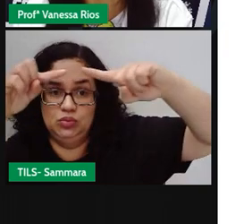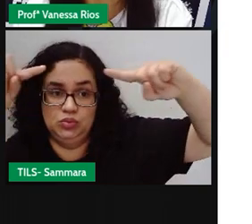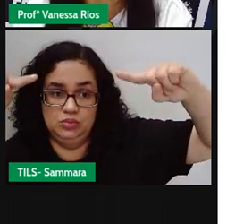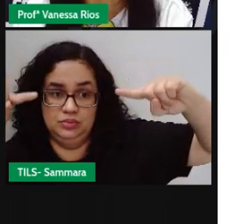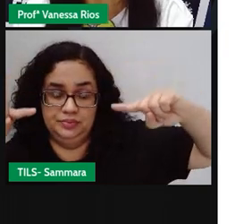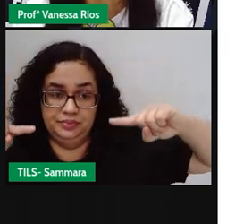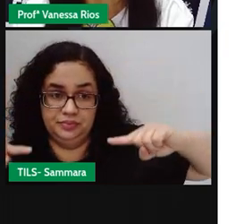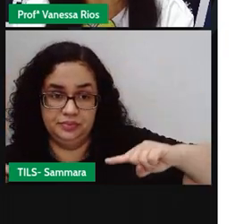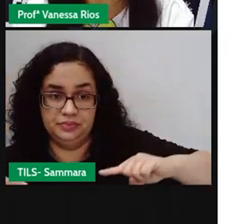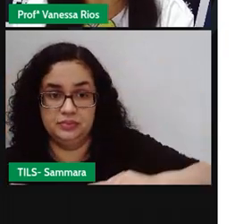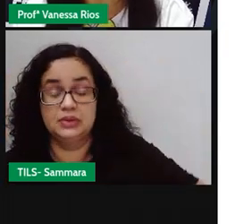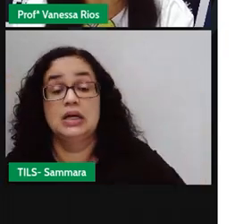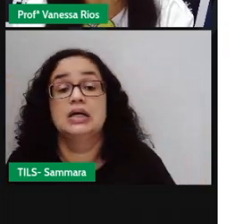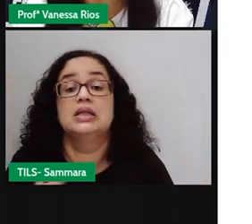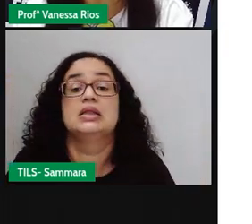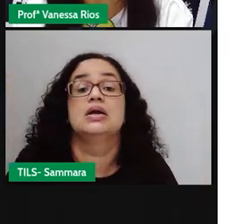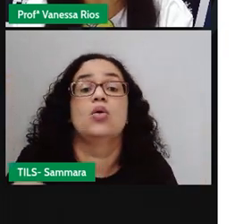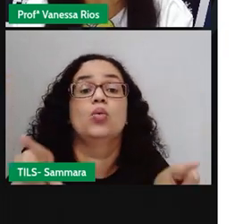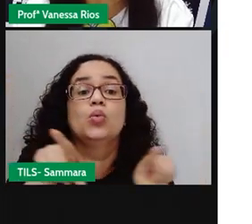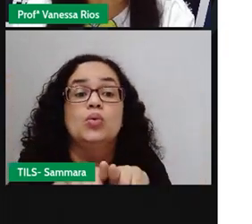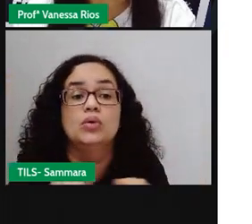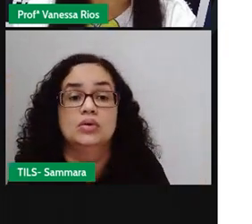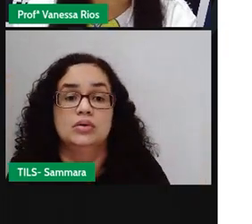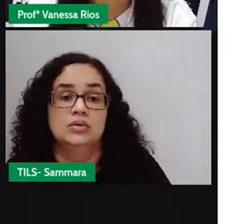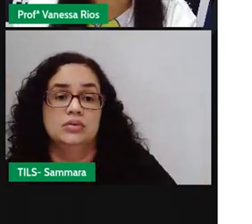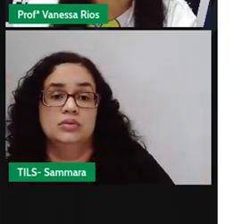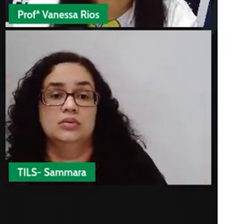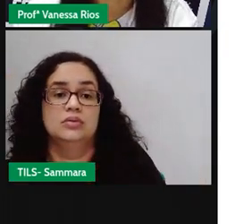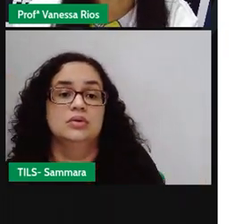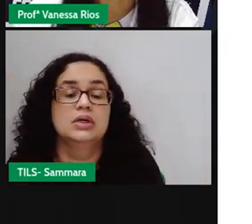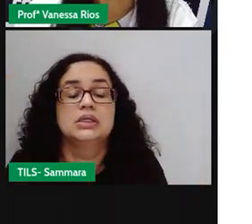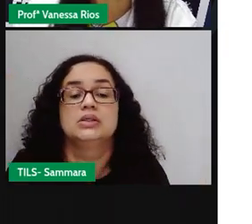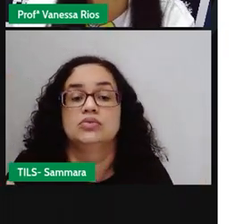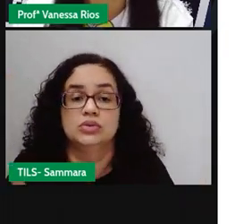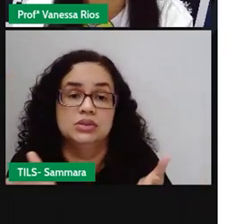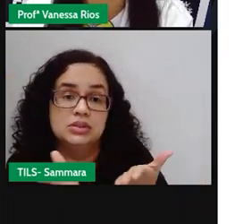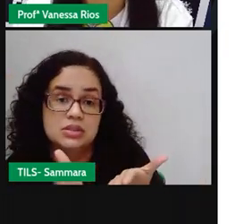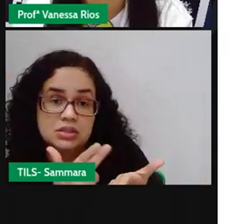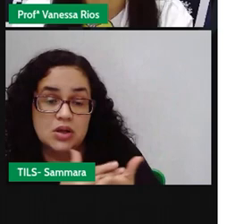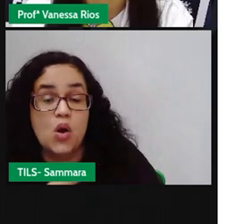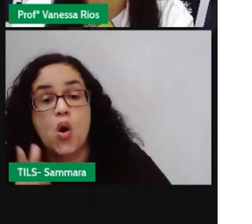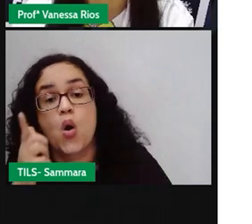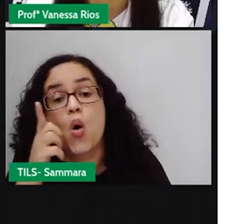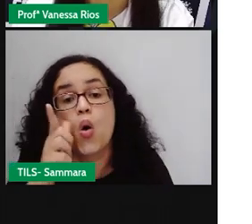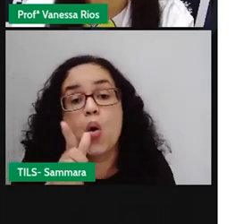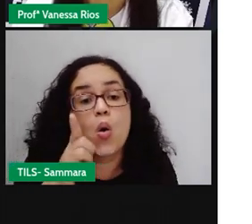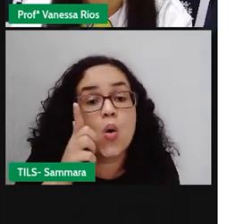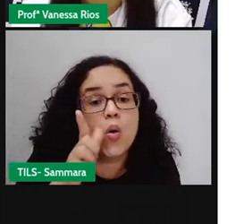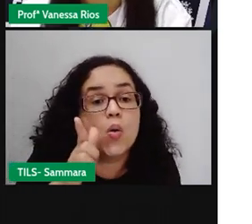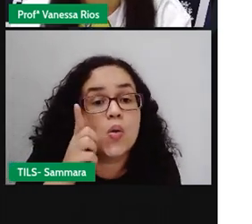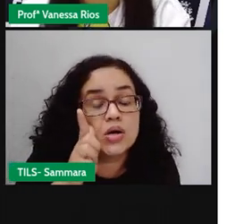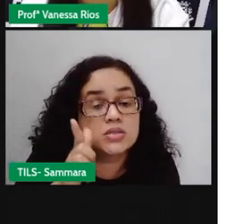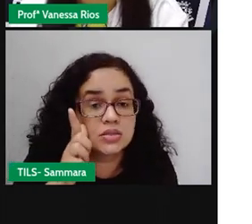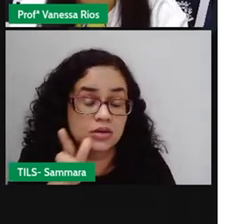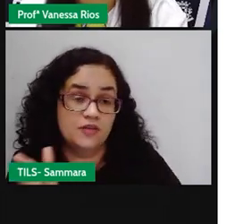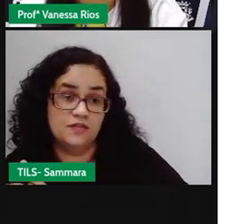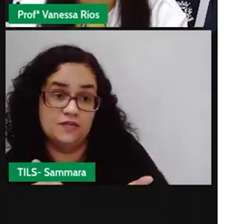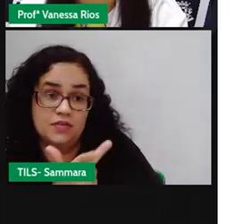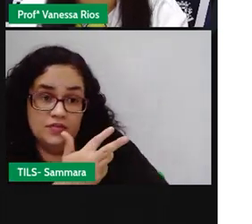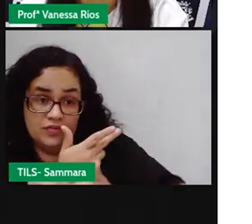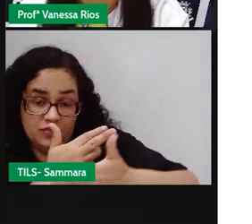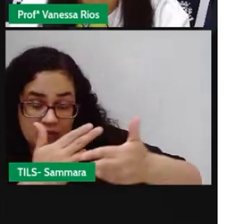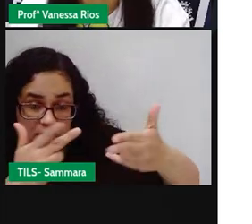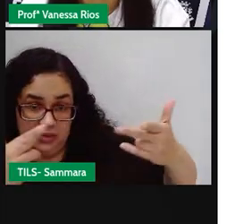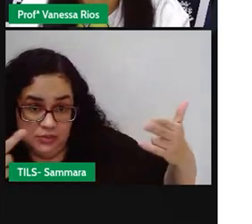do piso. Mas se a gente for observar a estampa desse azulejo, a gente vai conseguir identificar